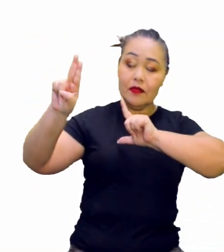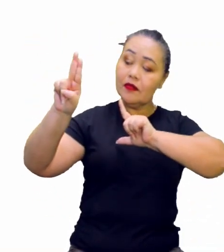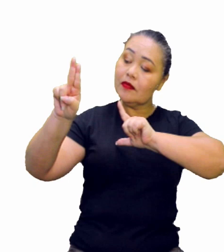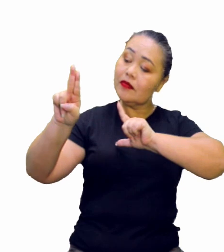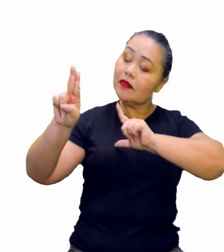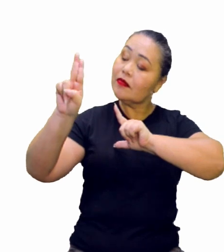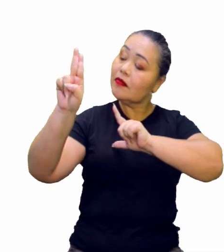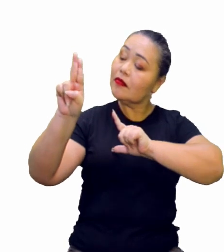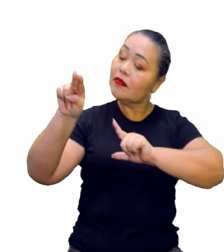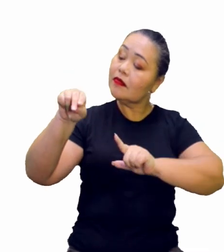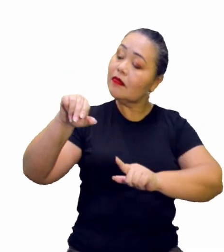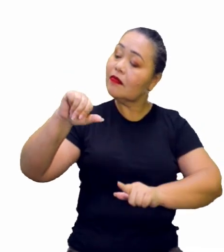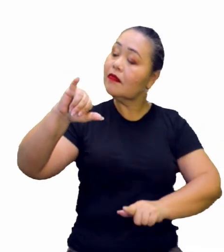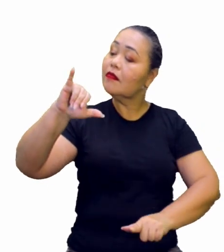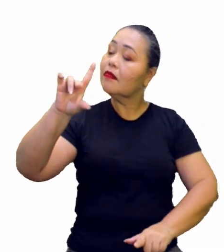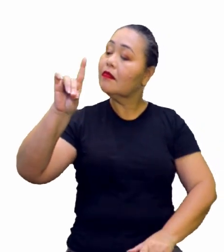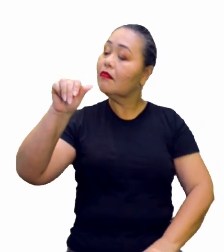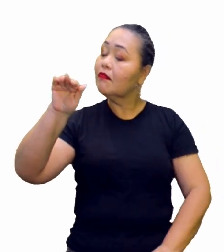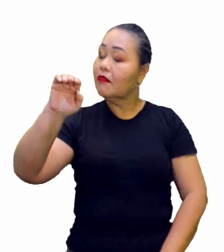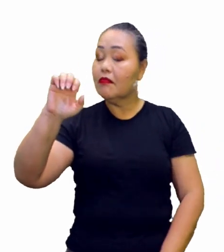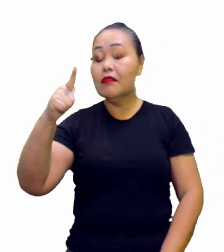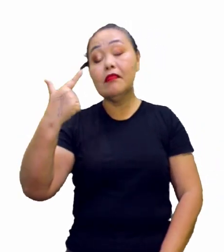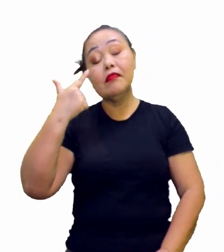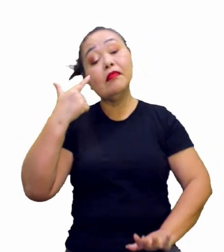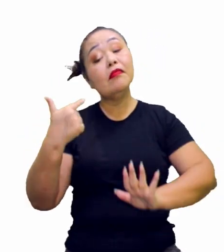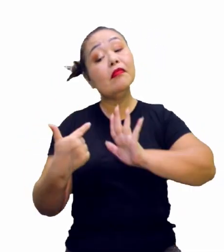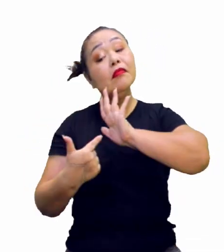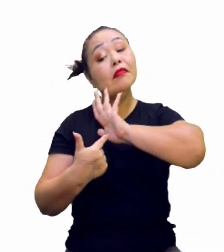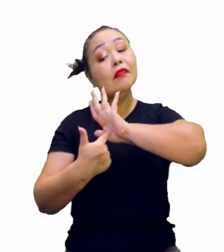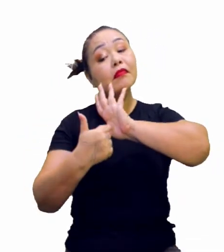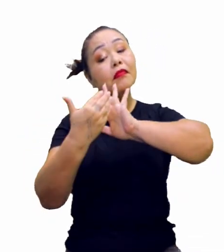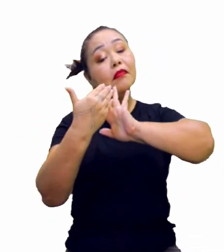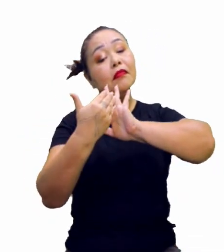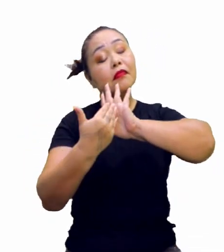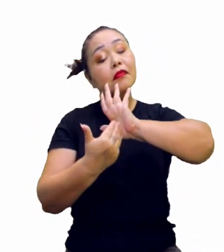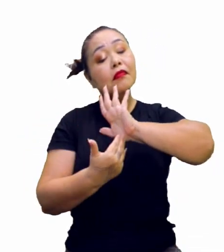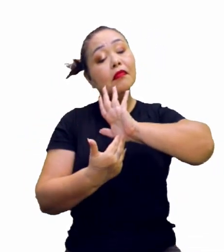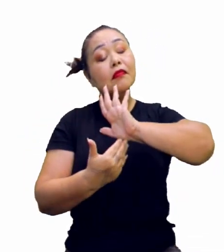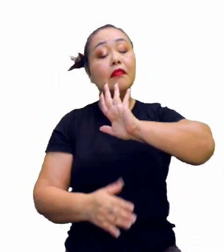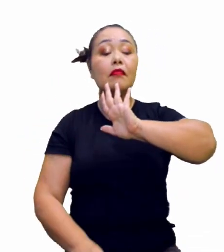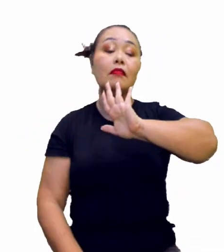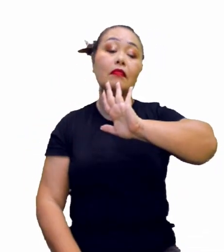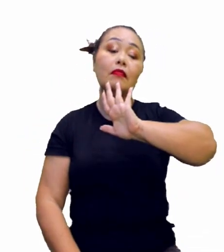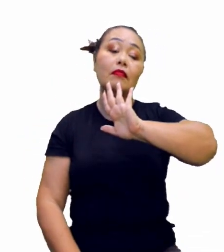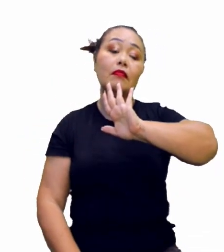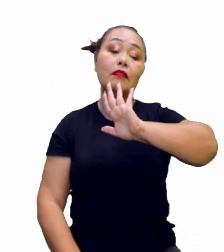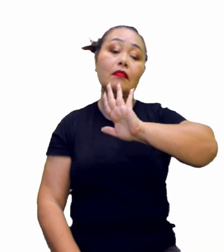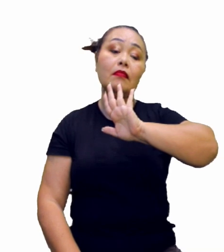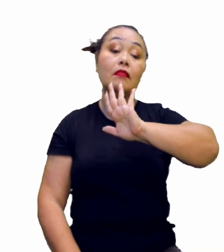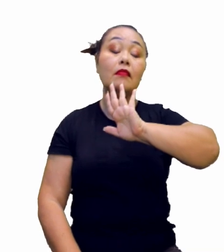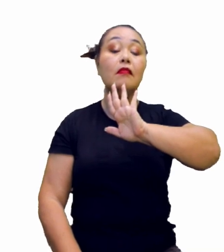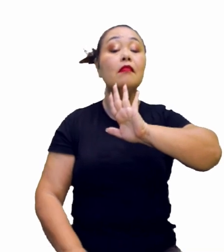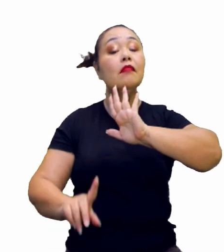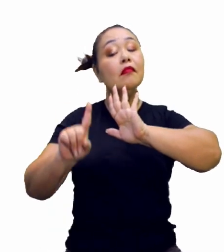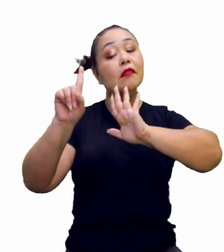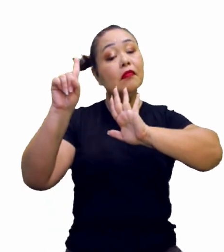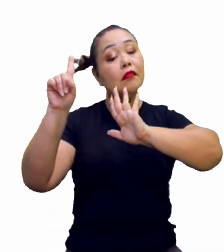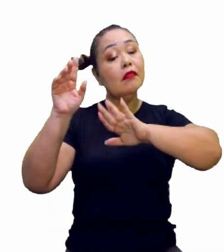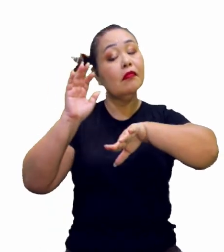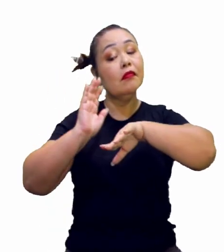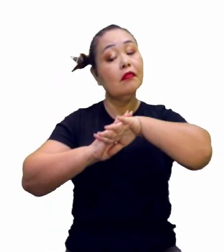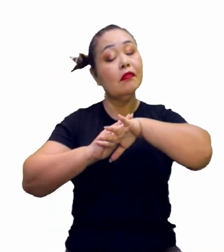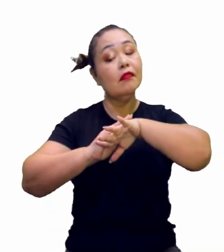que, professor? Ela retrata sobre as atividades,